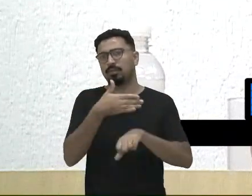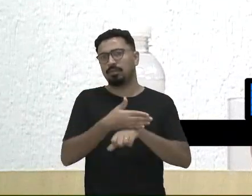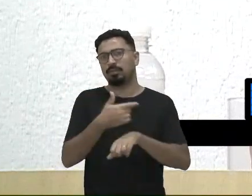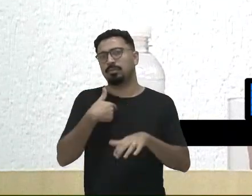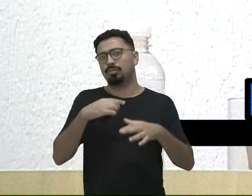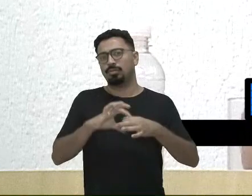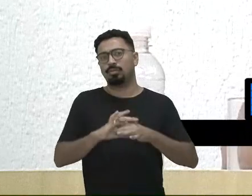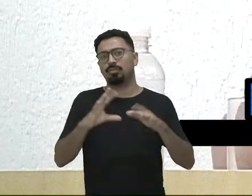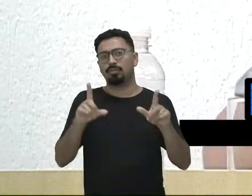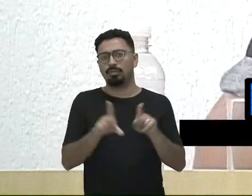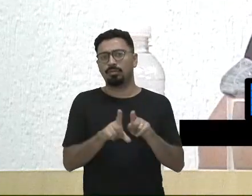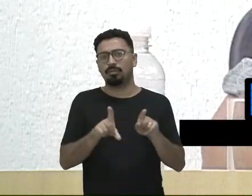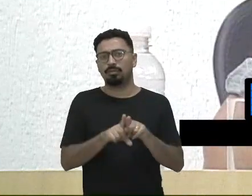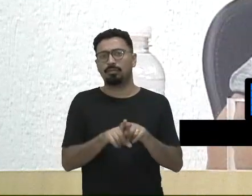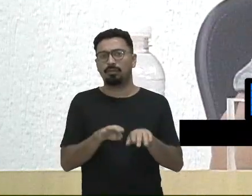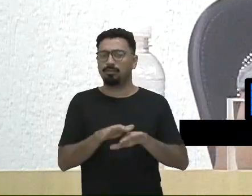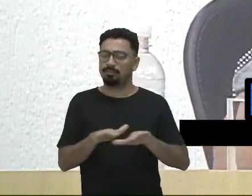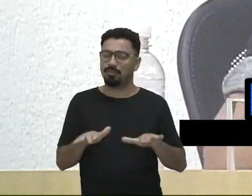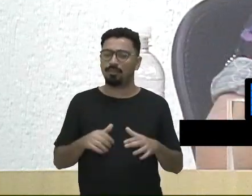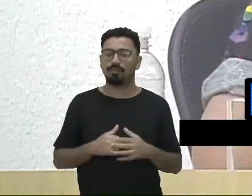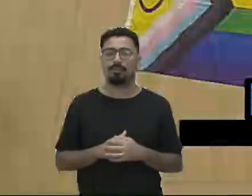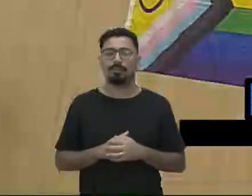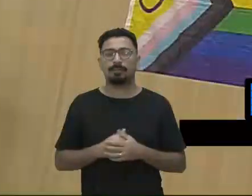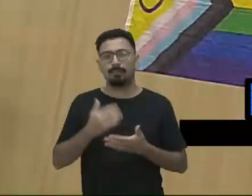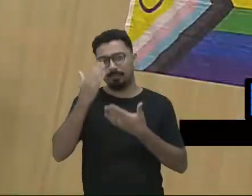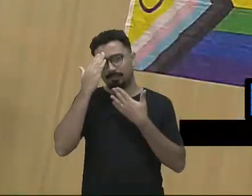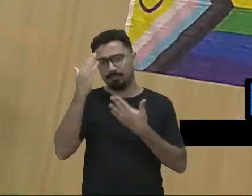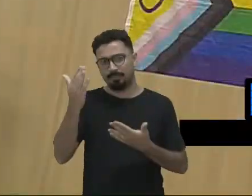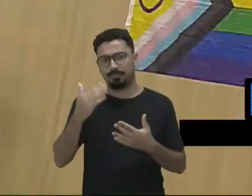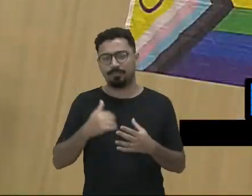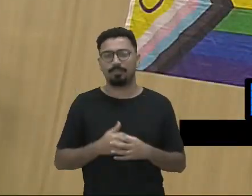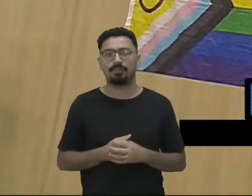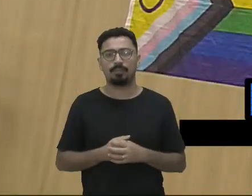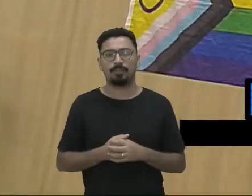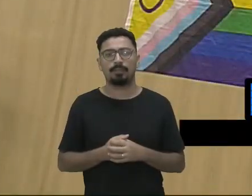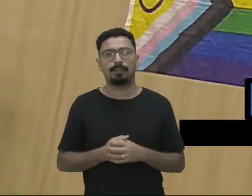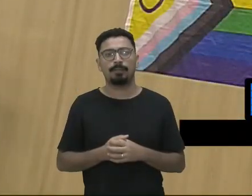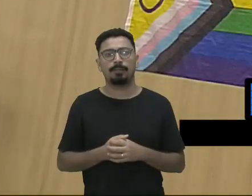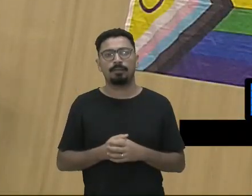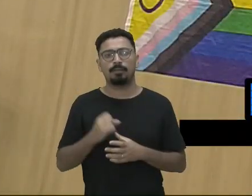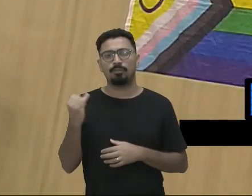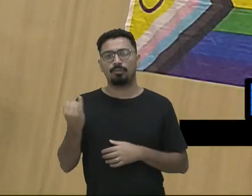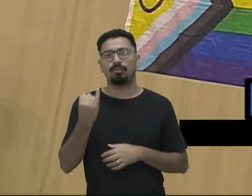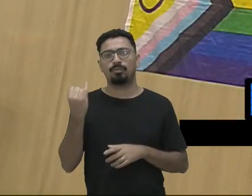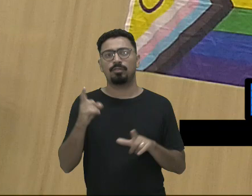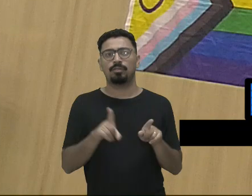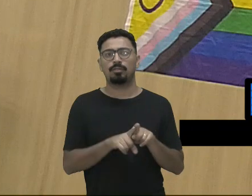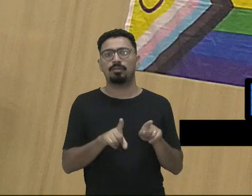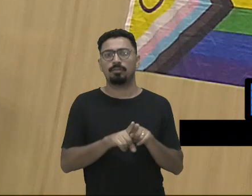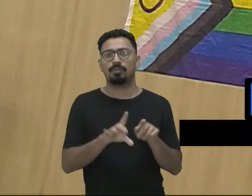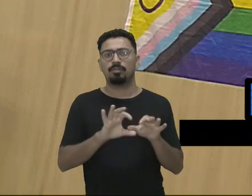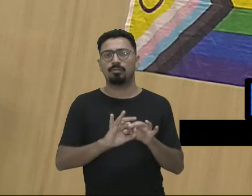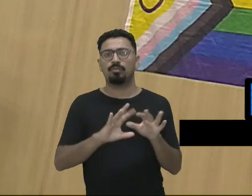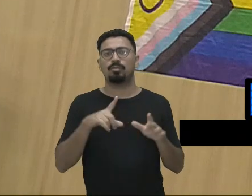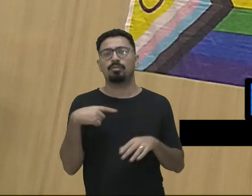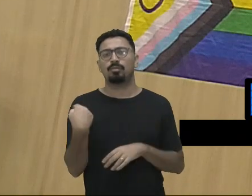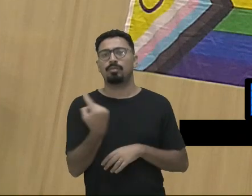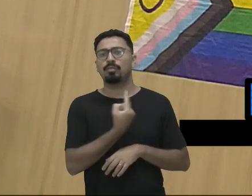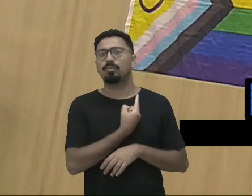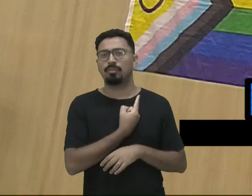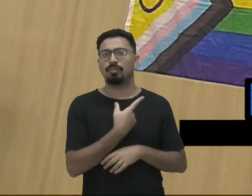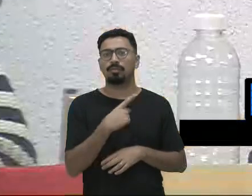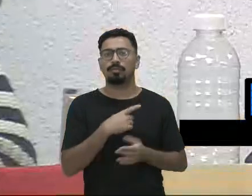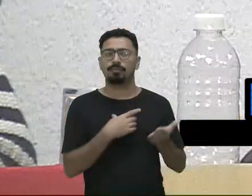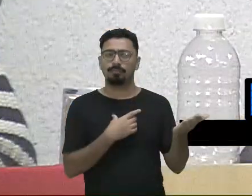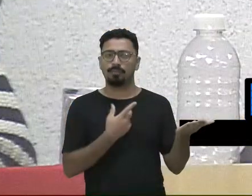disposição. Só isso. Obrigada. Agradeço imensamente, Cíntia. Muito importante... para nós, ouvimos